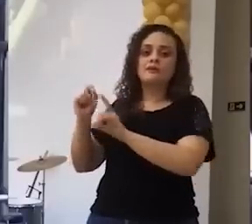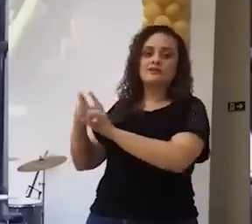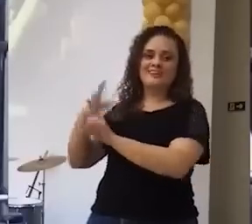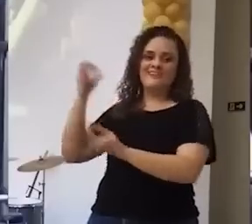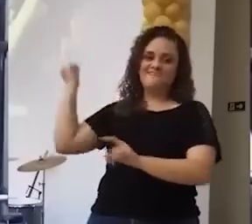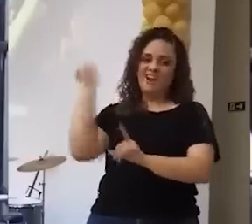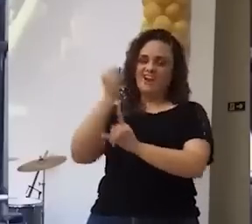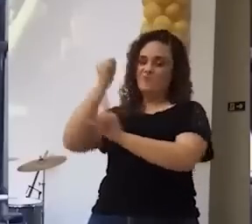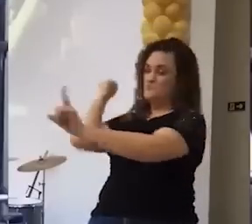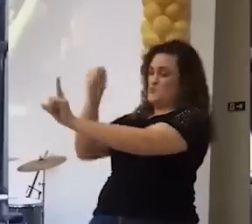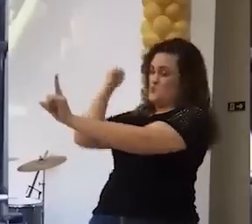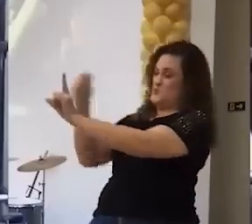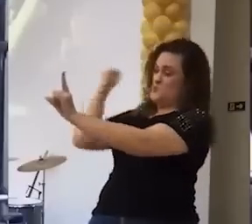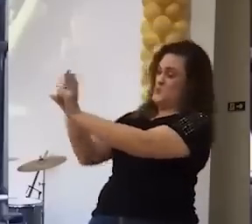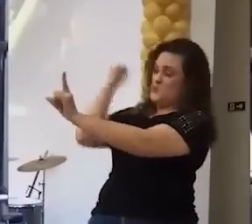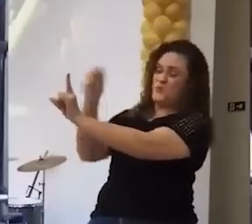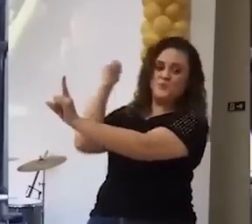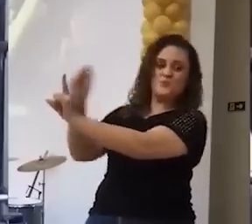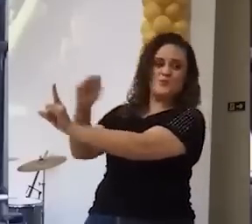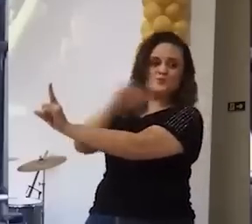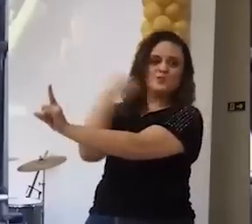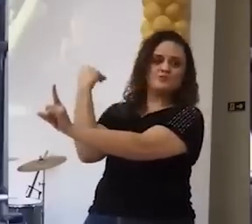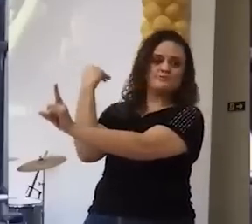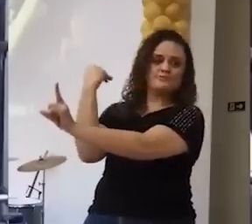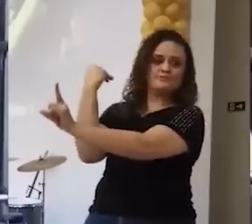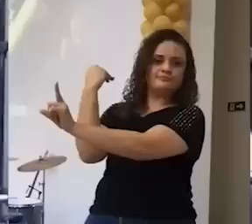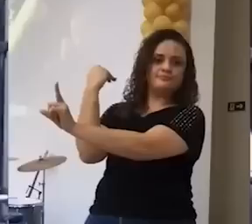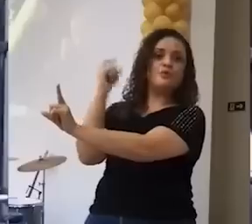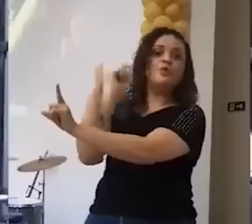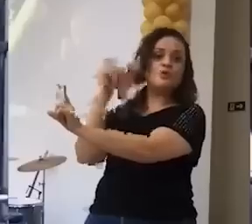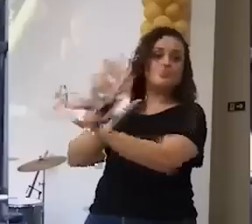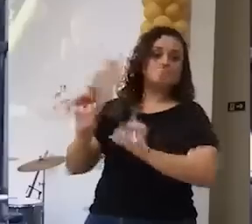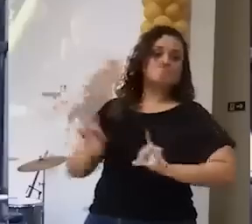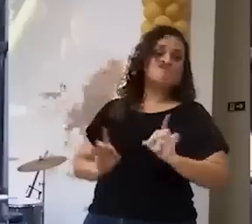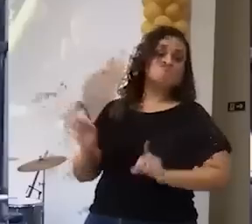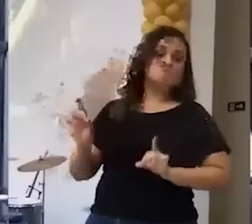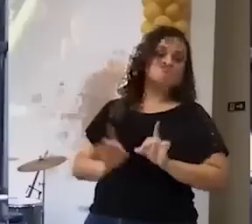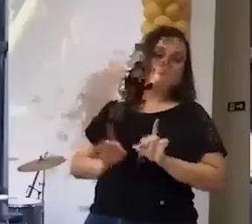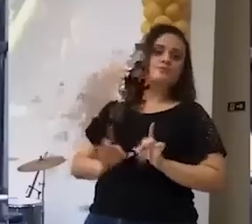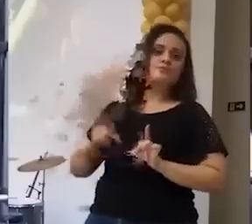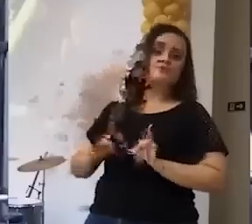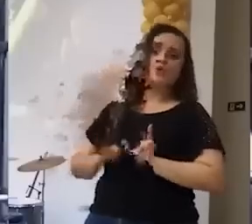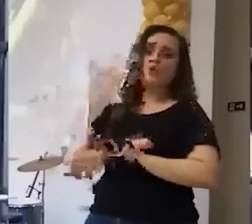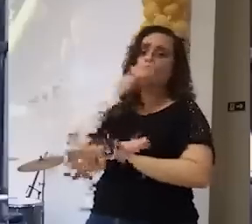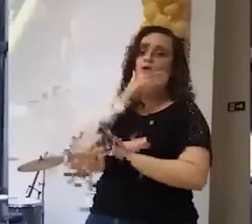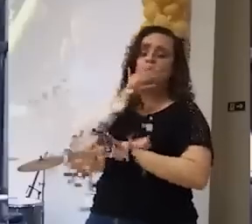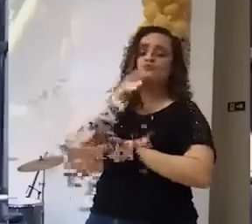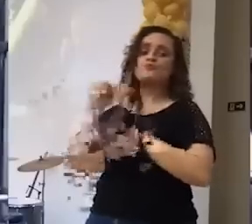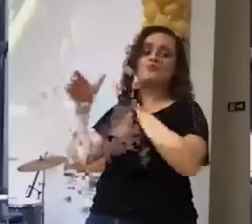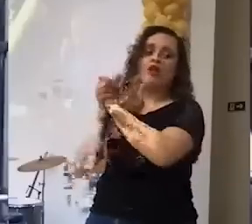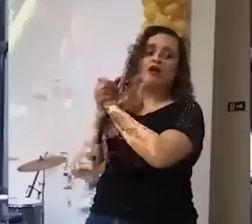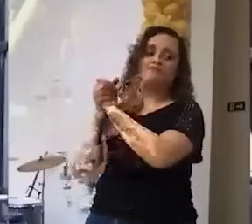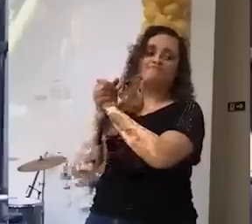faca, todos mortais, pelo primo primeiro da sua esposa, gente criada conosco.